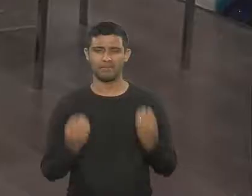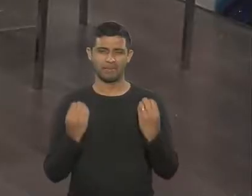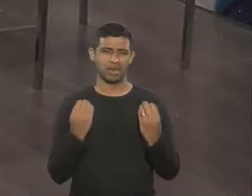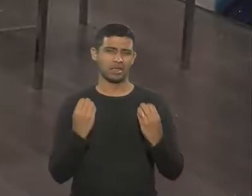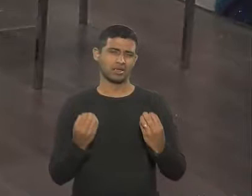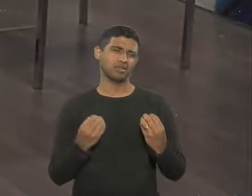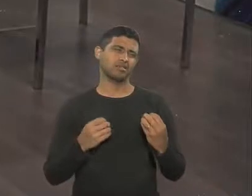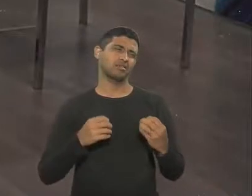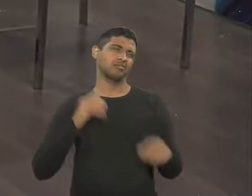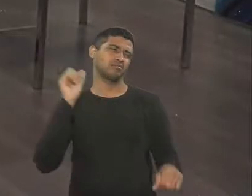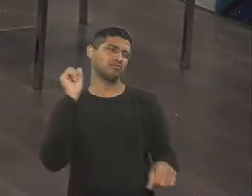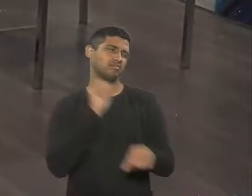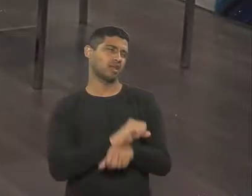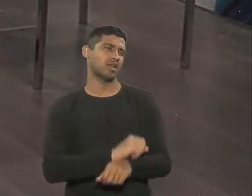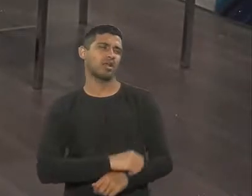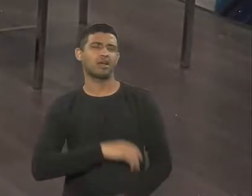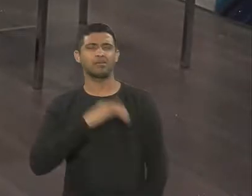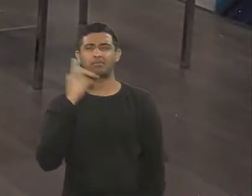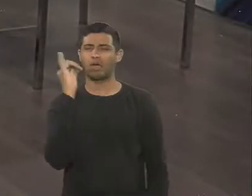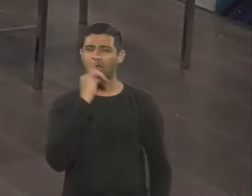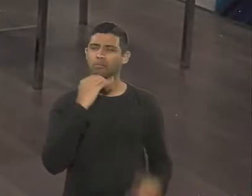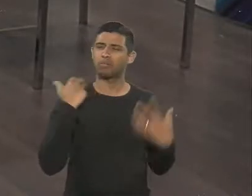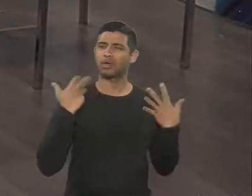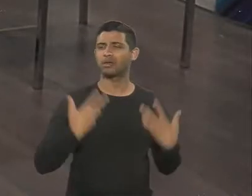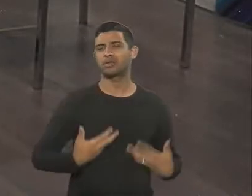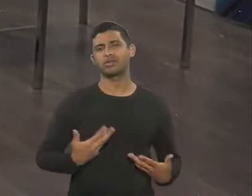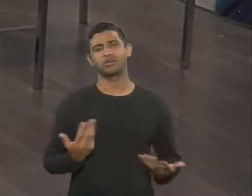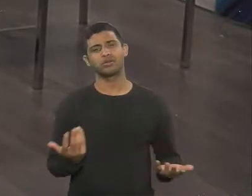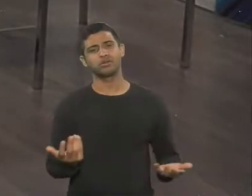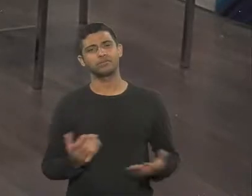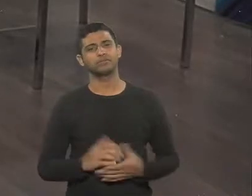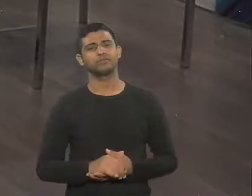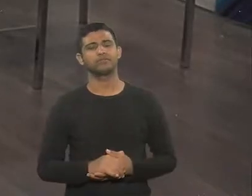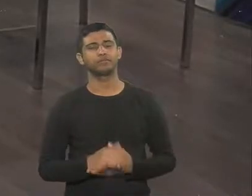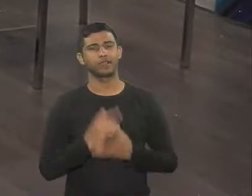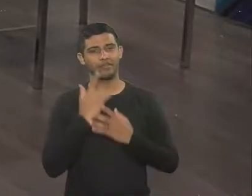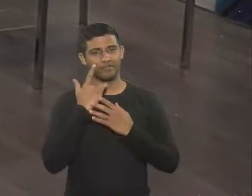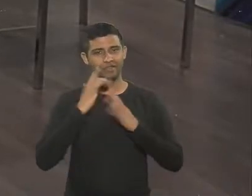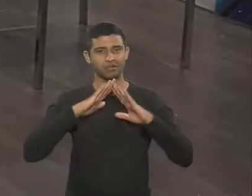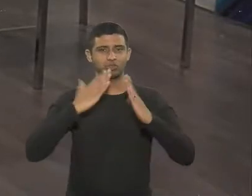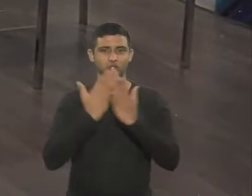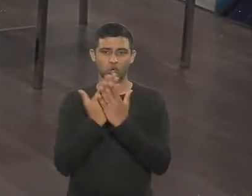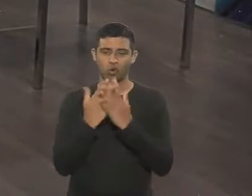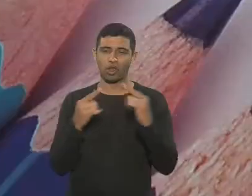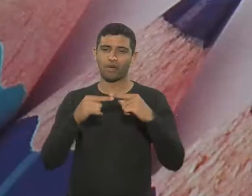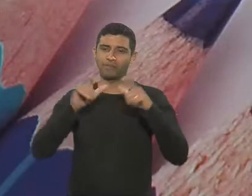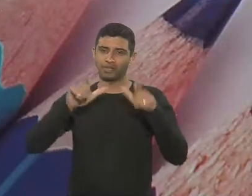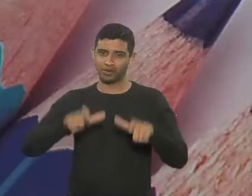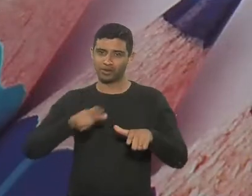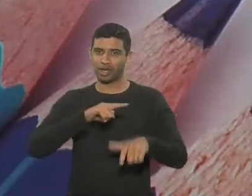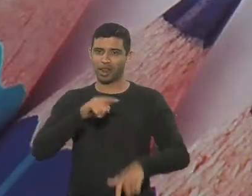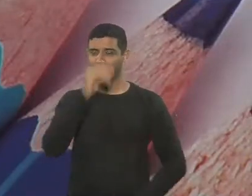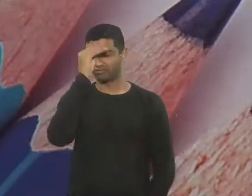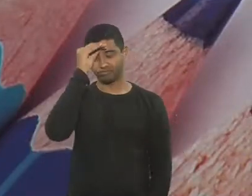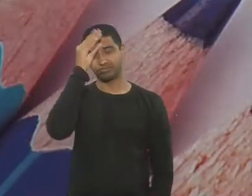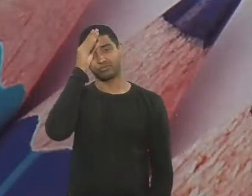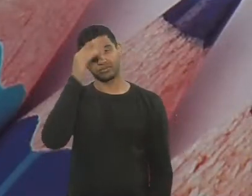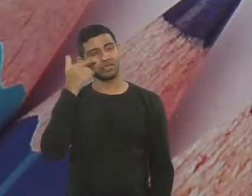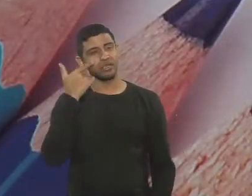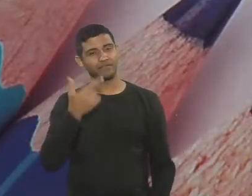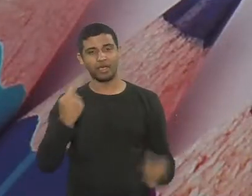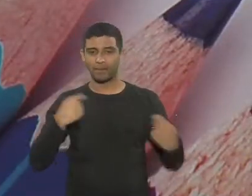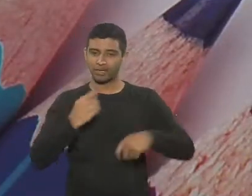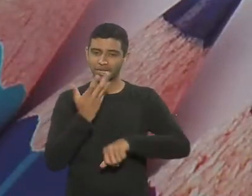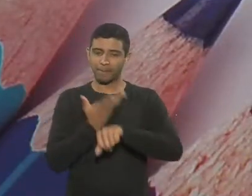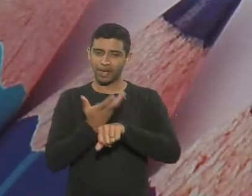cansaço, pra quê? É isso. Parece que está quebrando esse fluxo. A escola é o local do É conhecimento, o então local. eu acho que tem que ser uma matéria